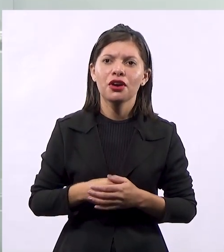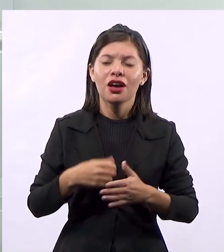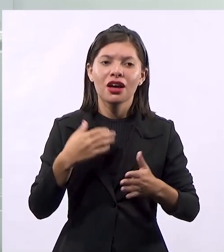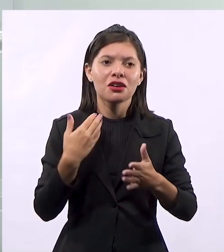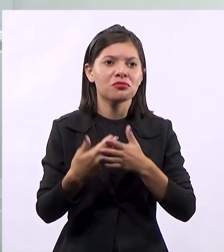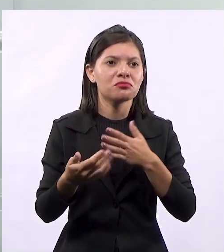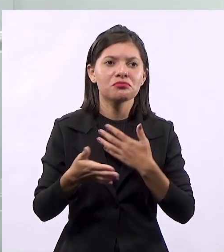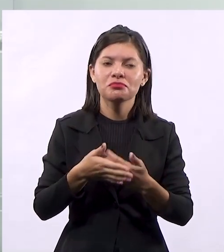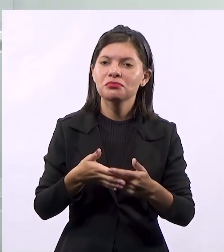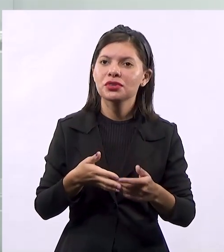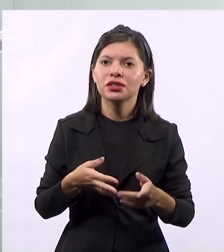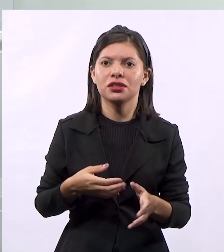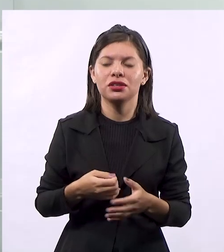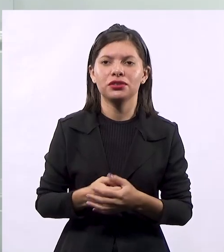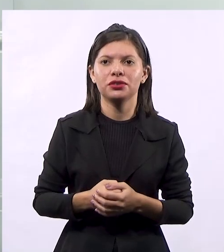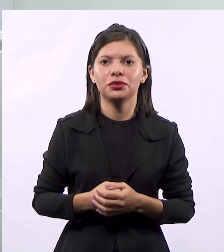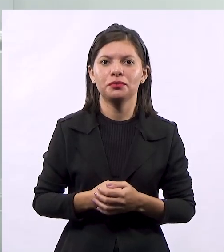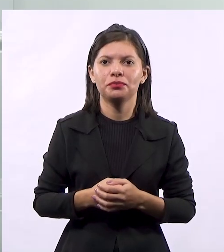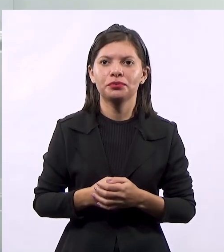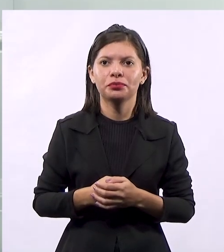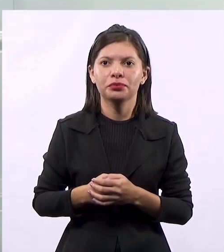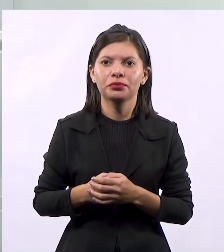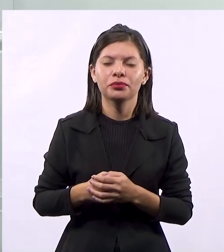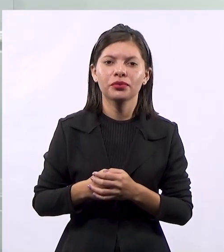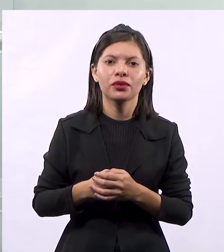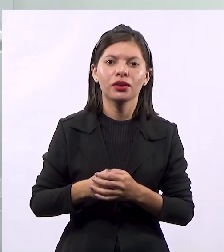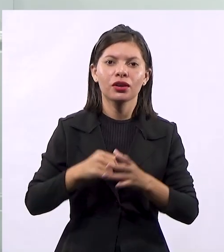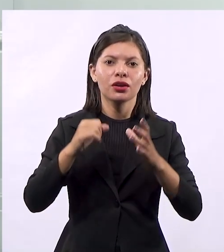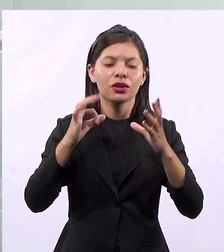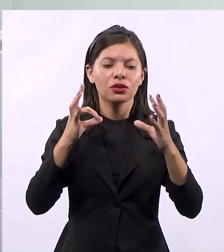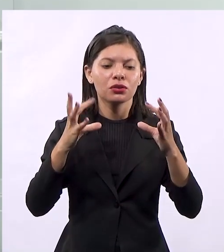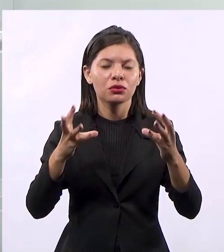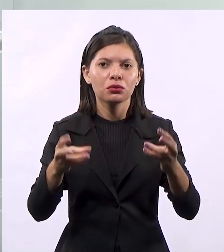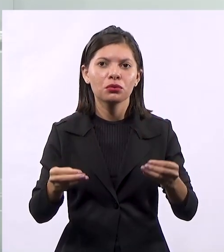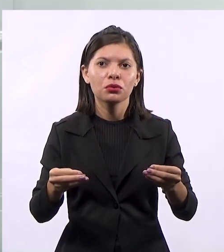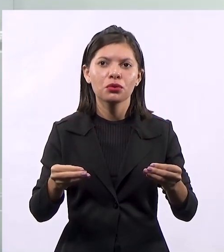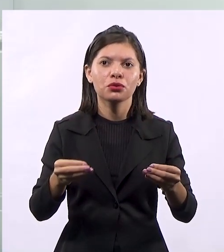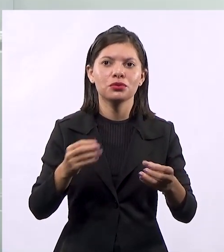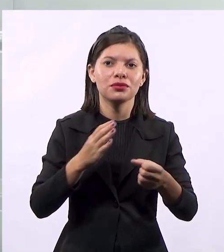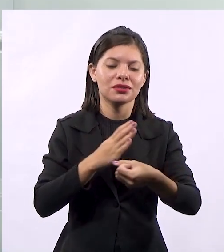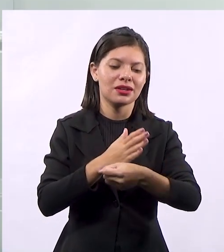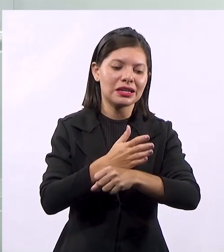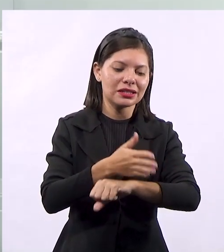é alto, quem é baixo, quem tem uma crença religiosa, quem não tem, quem é agnóstico,